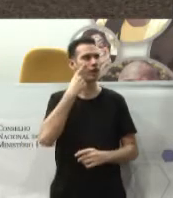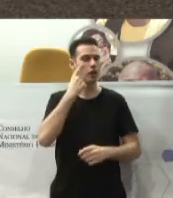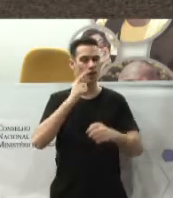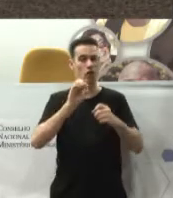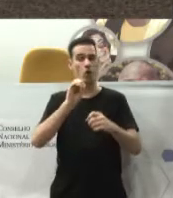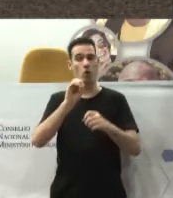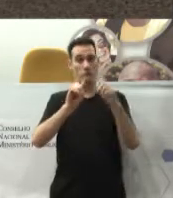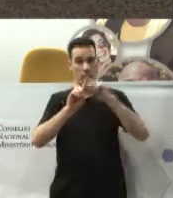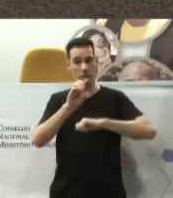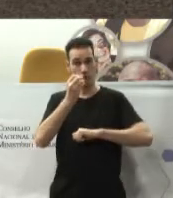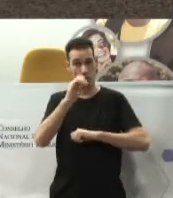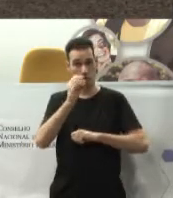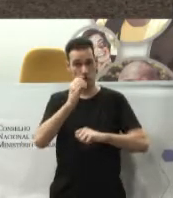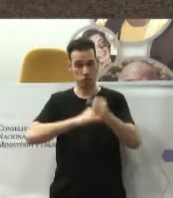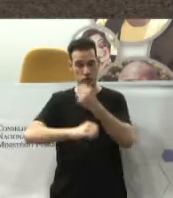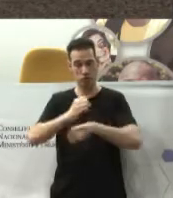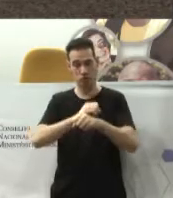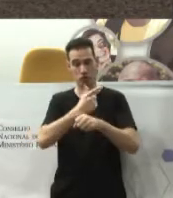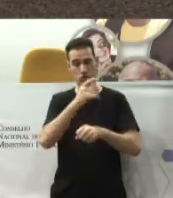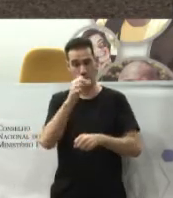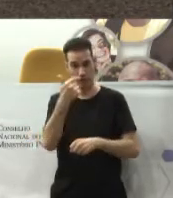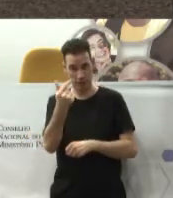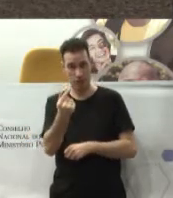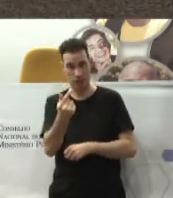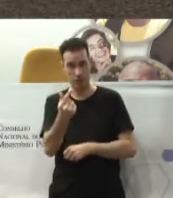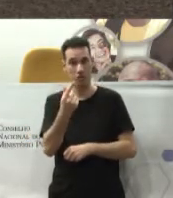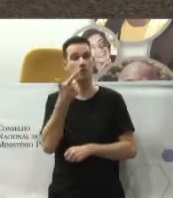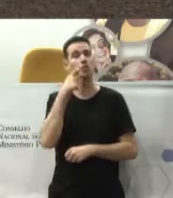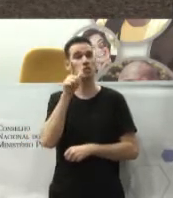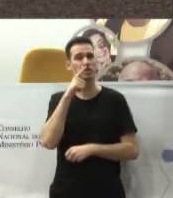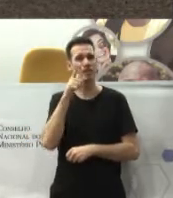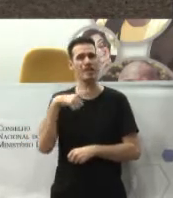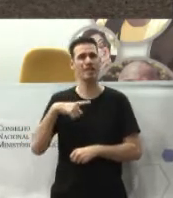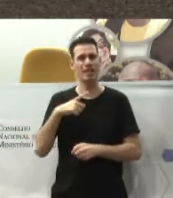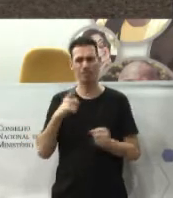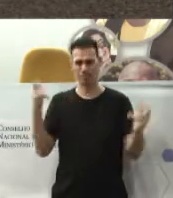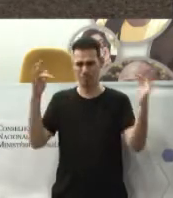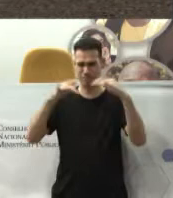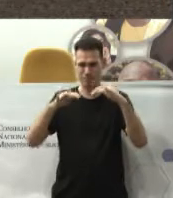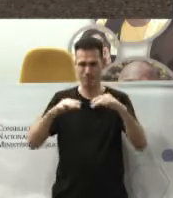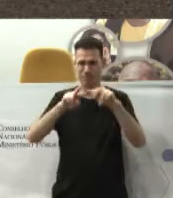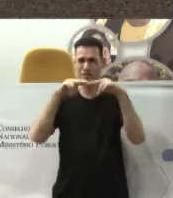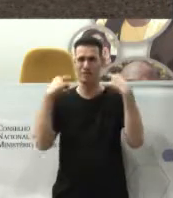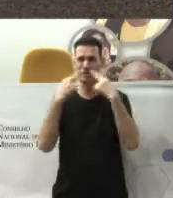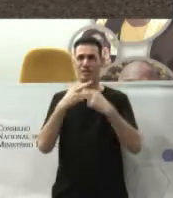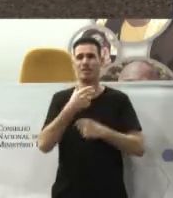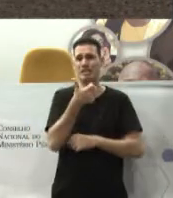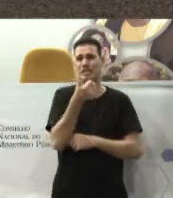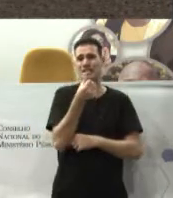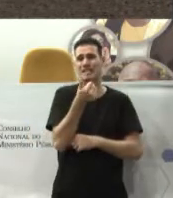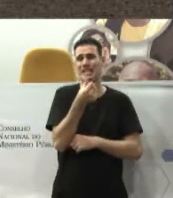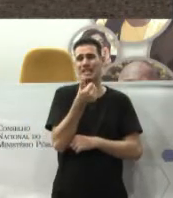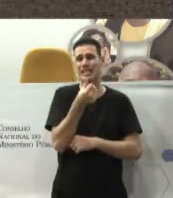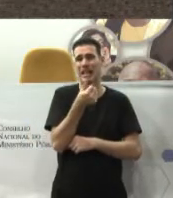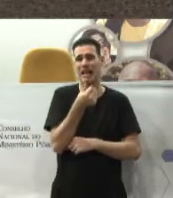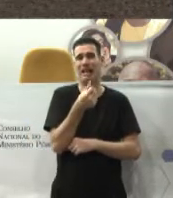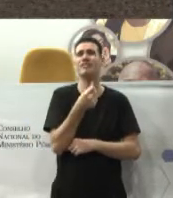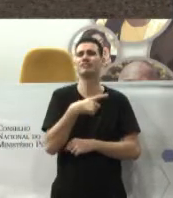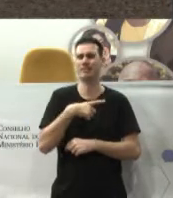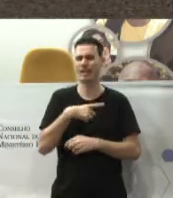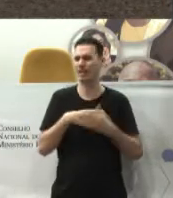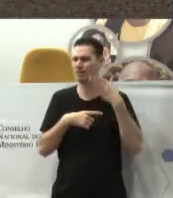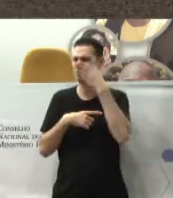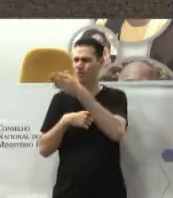2017. Foram realizadas 16 audiências em 3 lugares diferentes. Eu realizei audiência